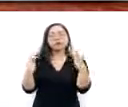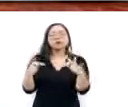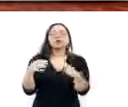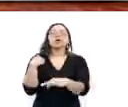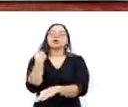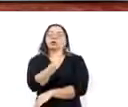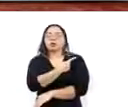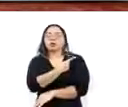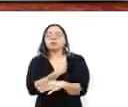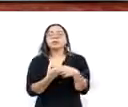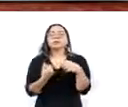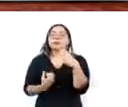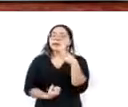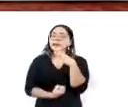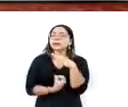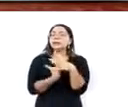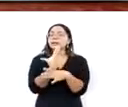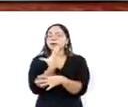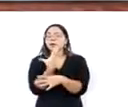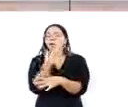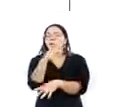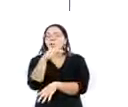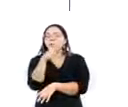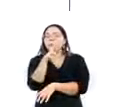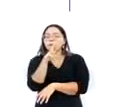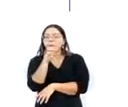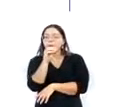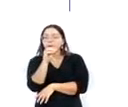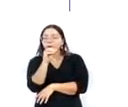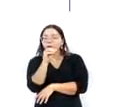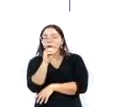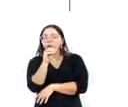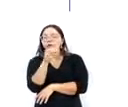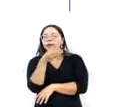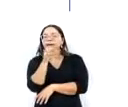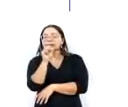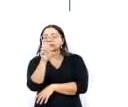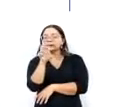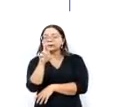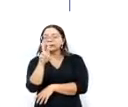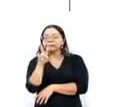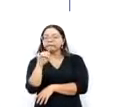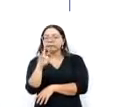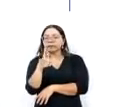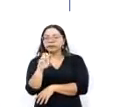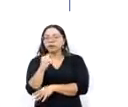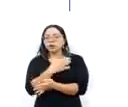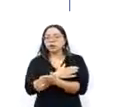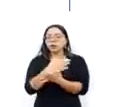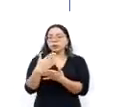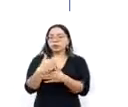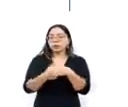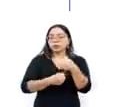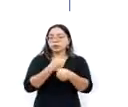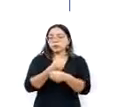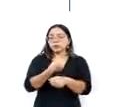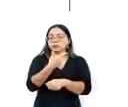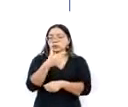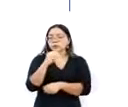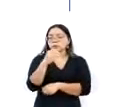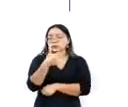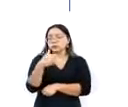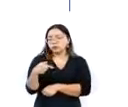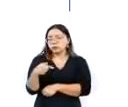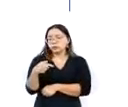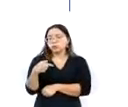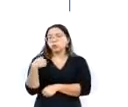áreas tecnológicas, nós resolvemos criar o ProServir. O ProServir, que iniciou desde 2017, mas